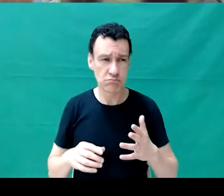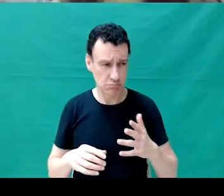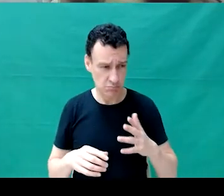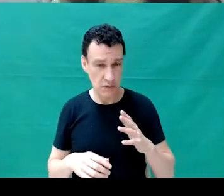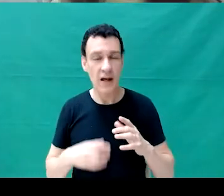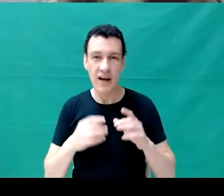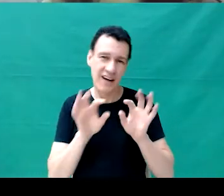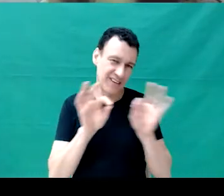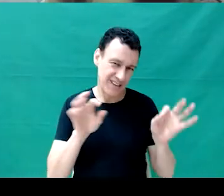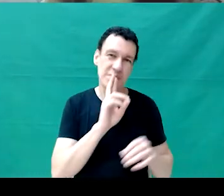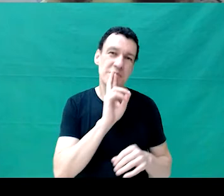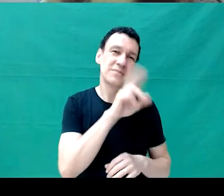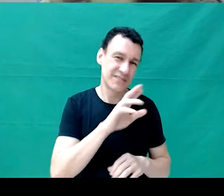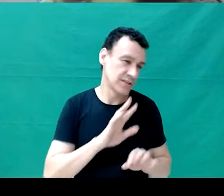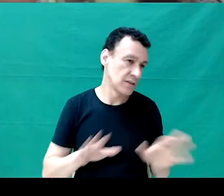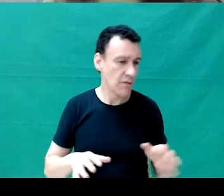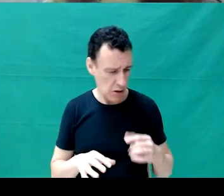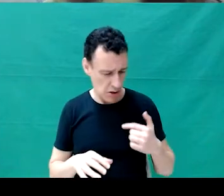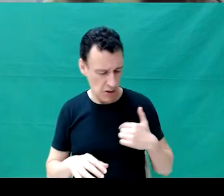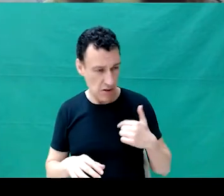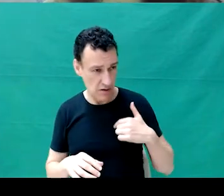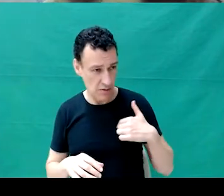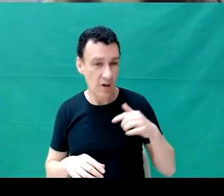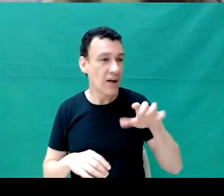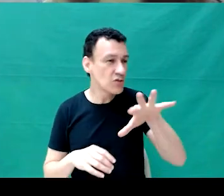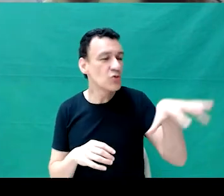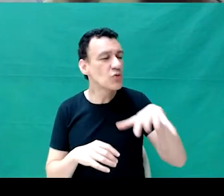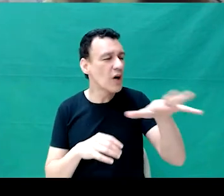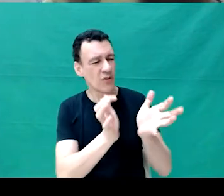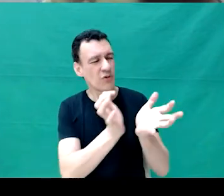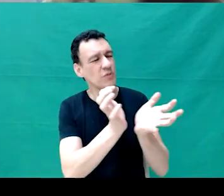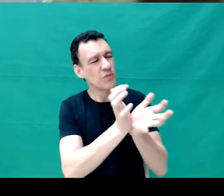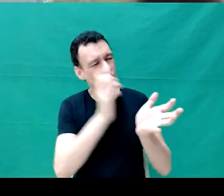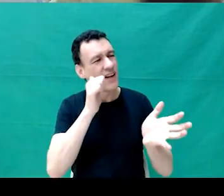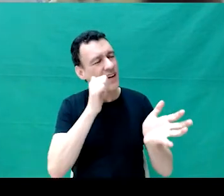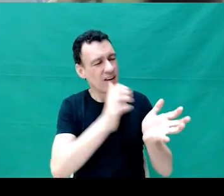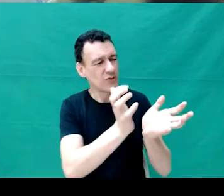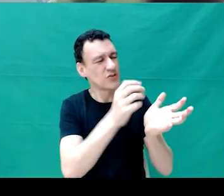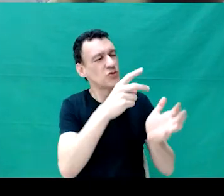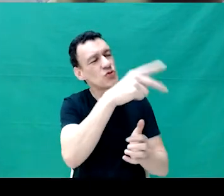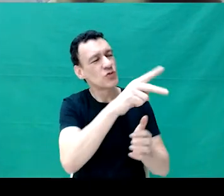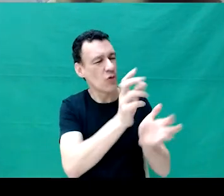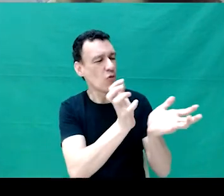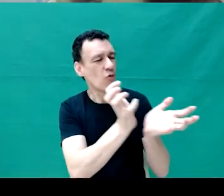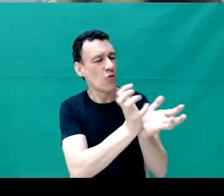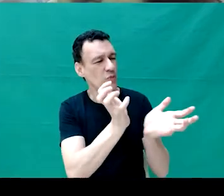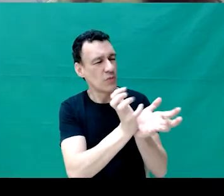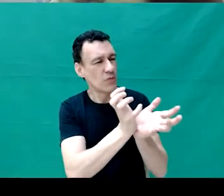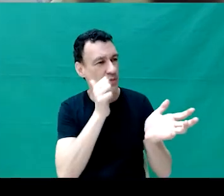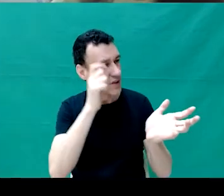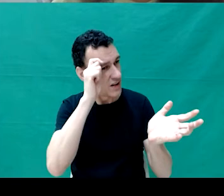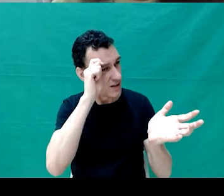achava super normal falar isso. Para vocês entenderem que, justamente por ser uma pessoa preta, não quer dizer que eu